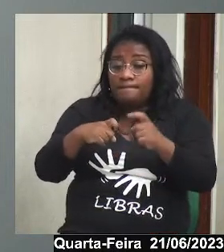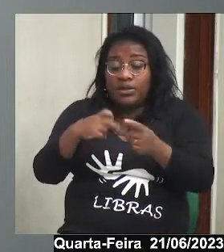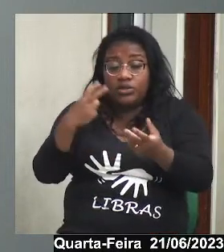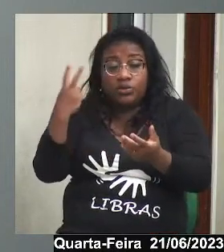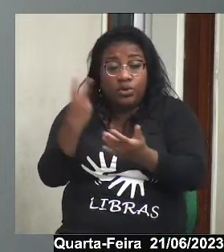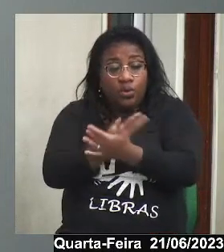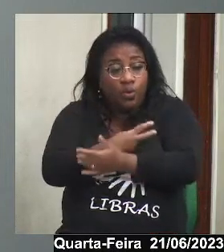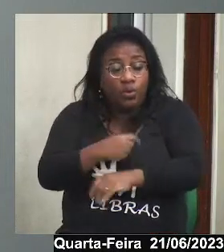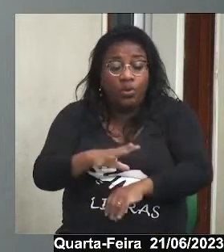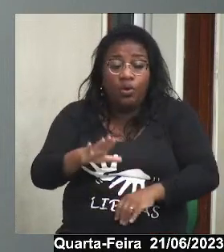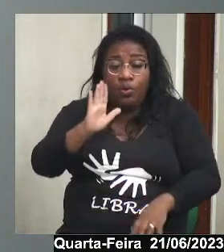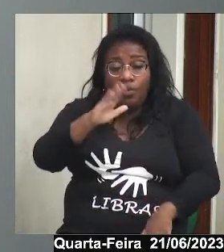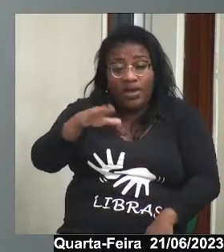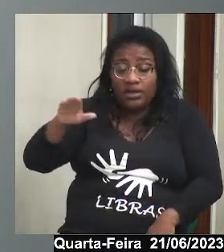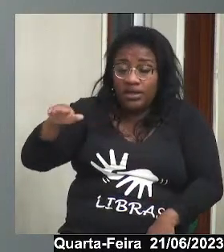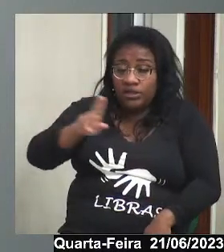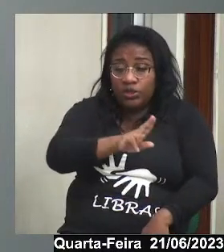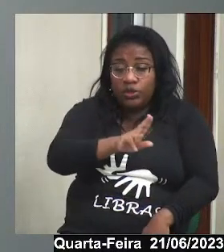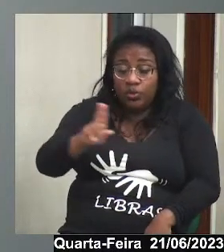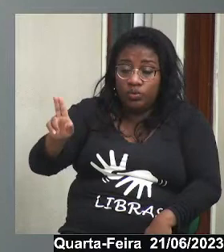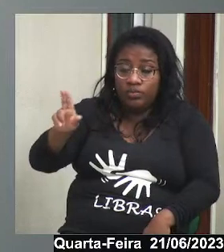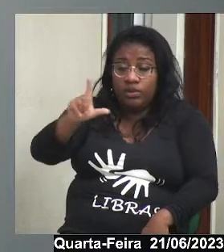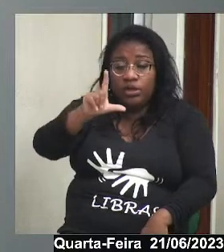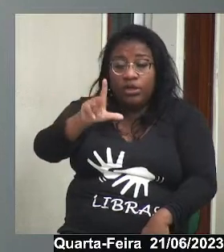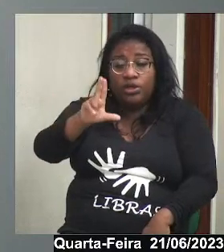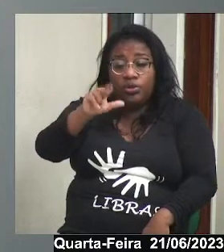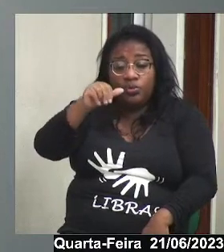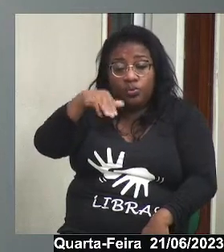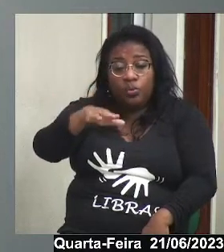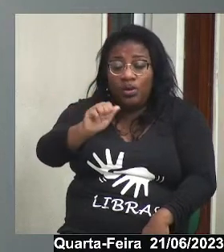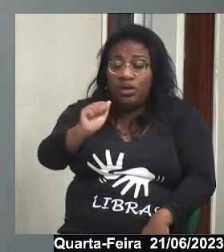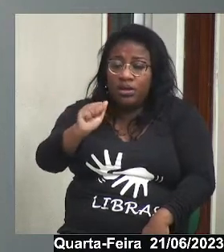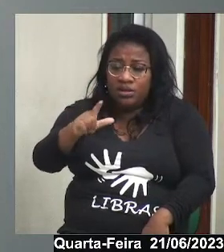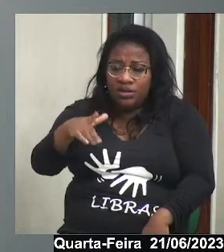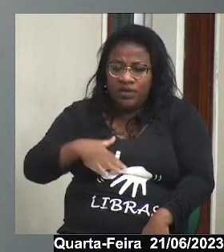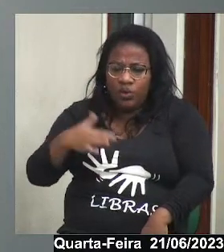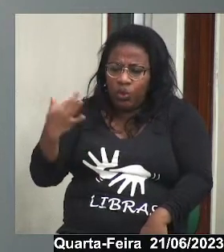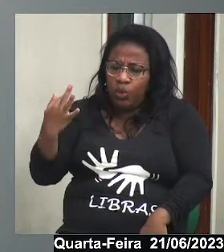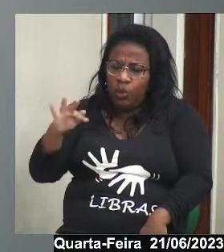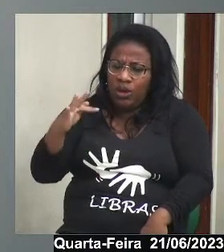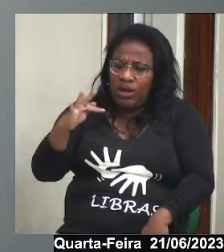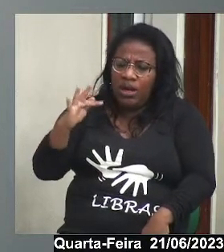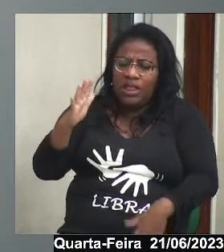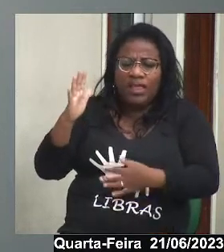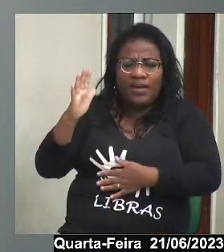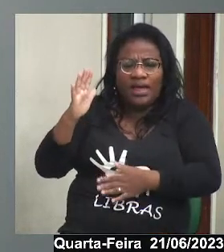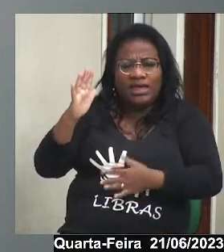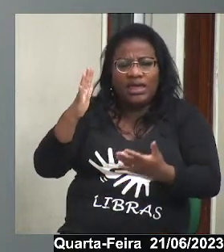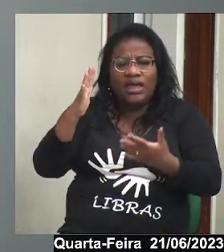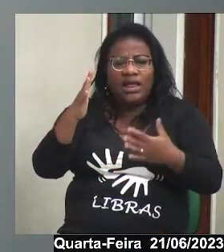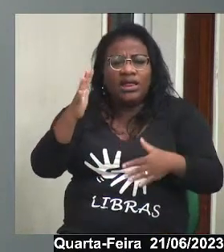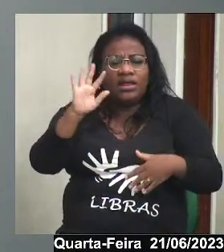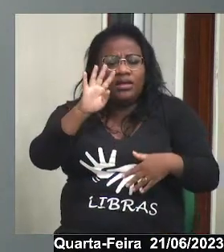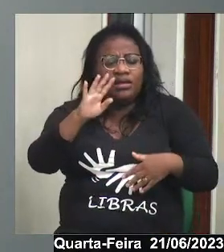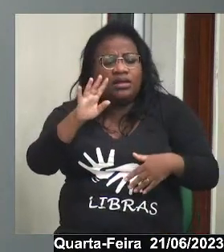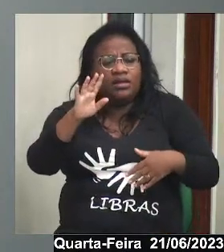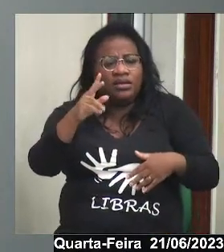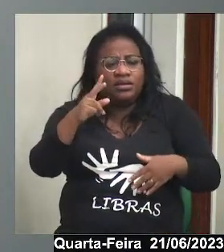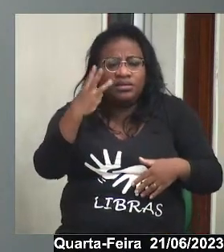Luan, que é o mais emblemático, o jovem de 12 anos com dor na barriga, passou por 3 médicos.